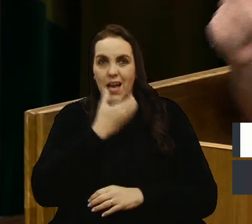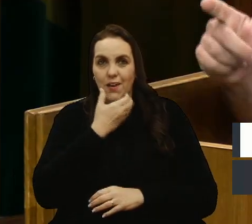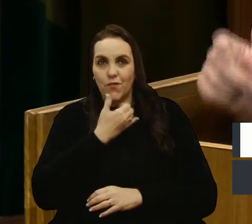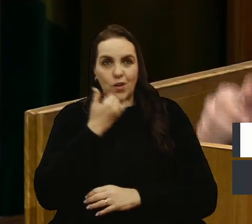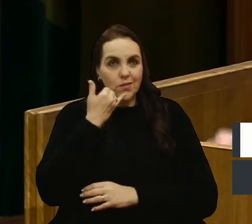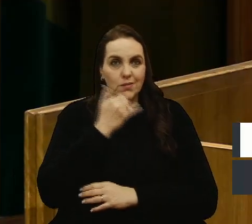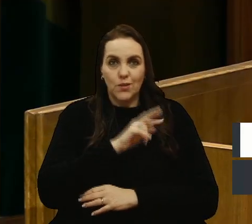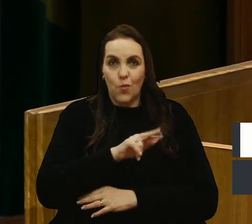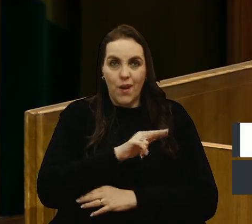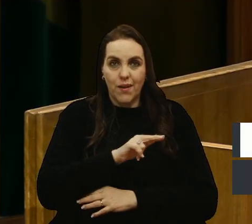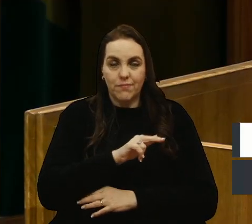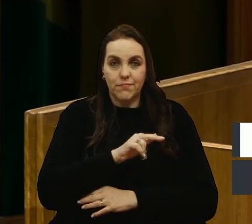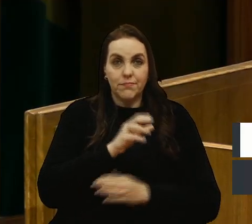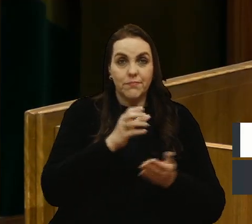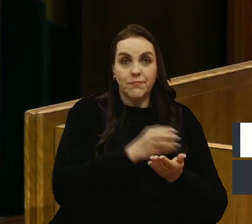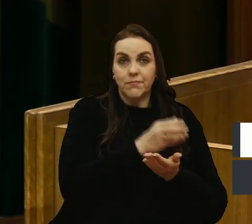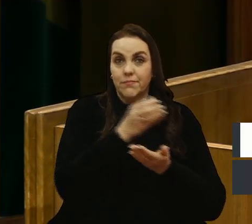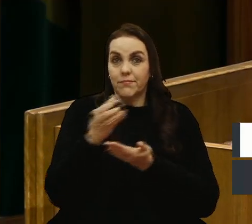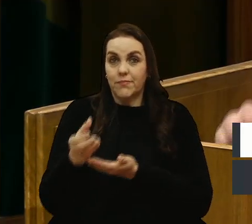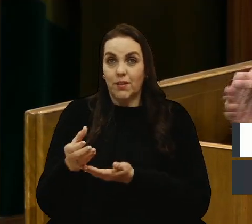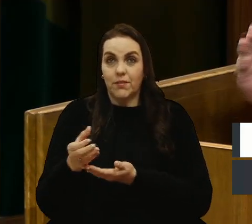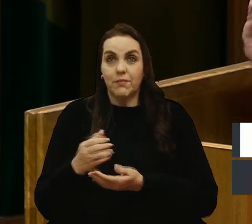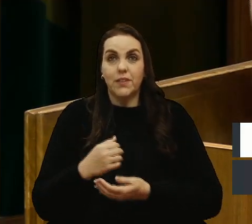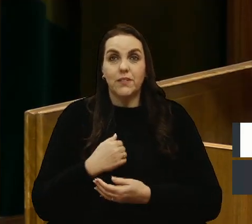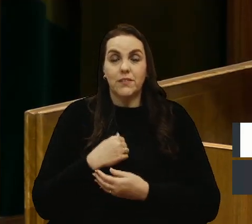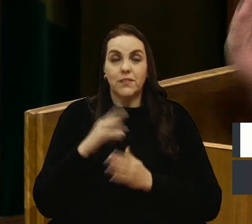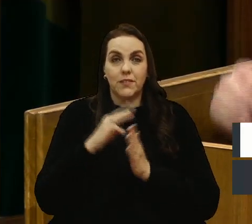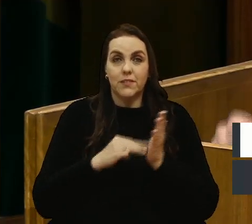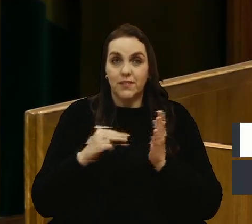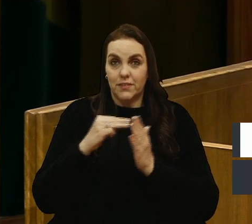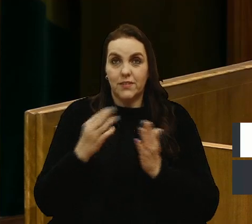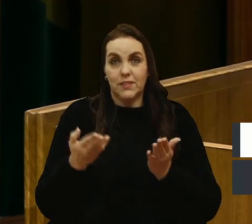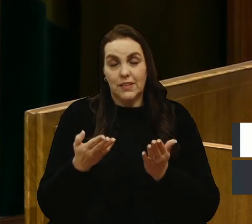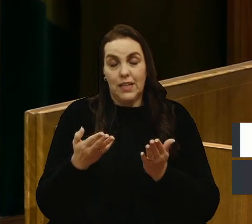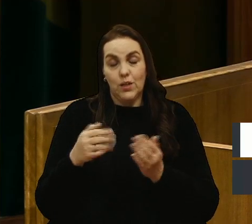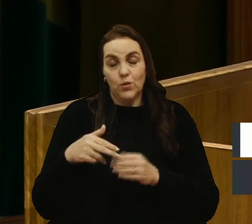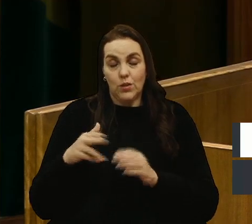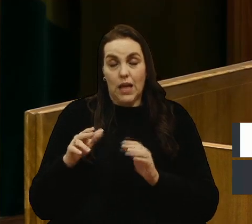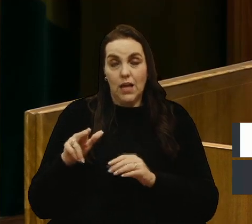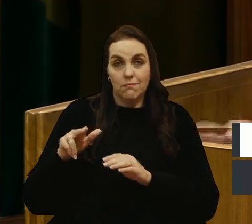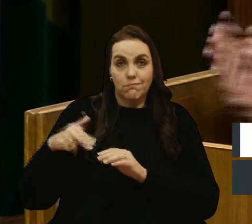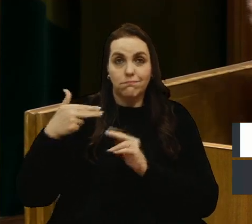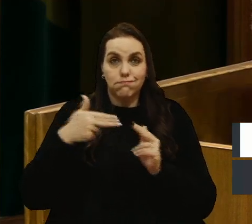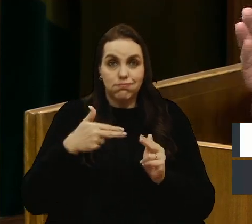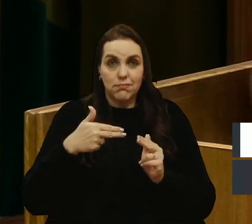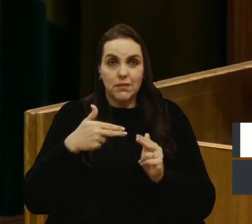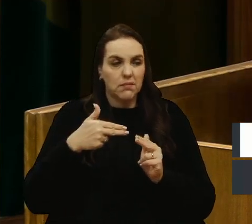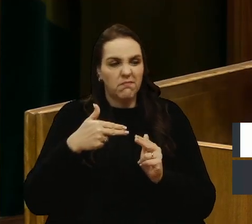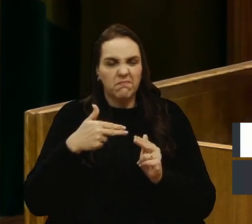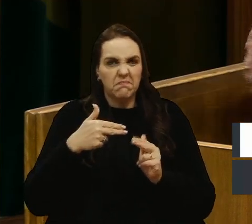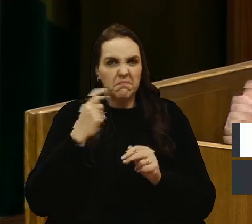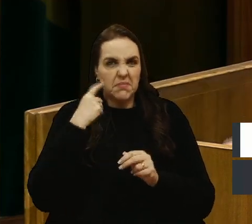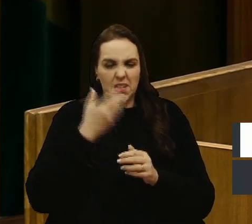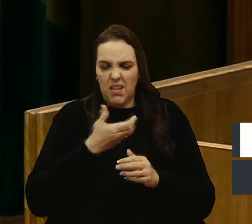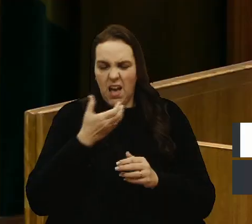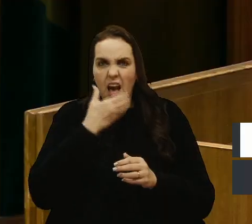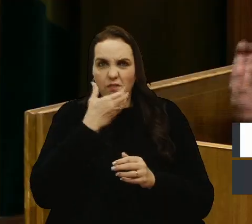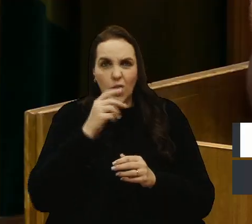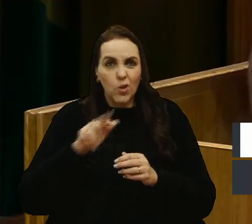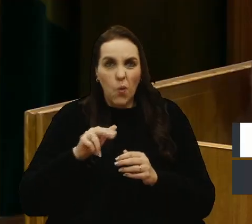um celular, não era o modelo que os criminosos esperavam, e esse homem foi